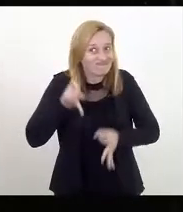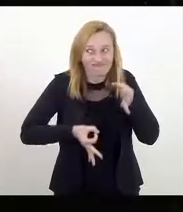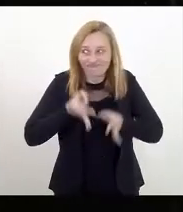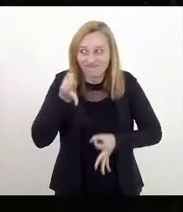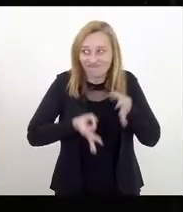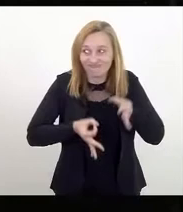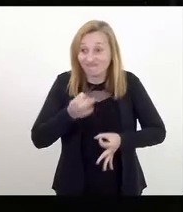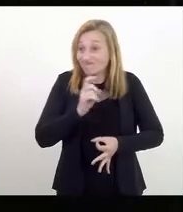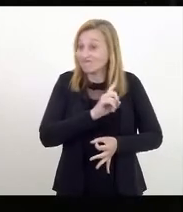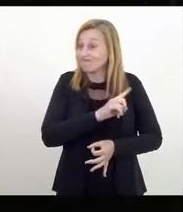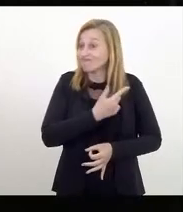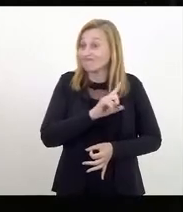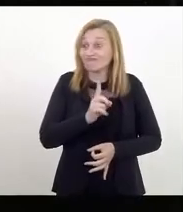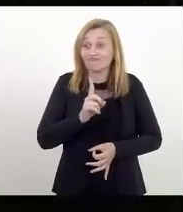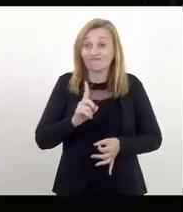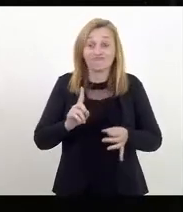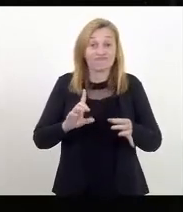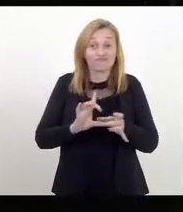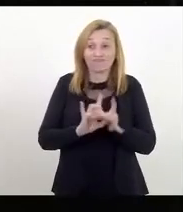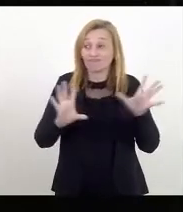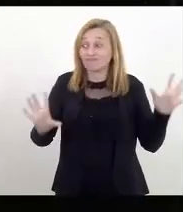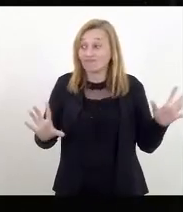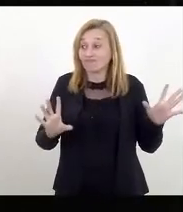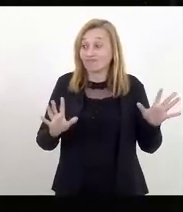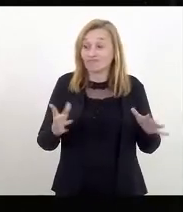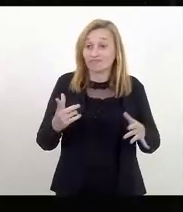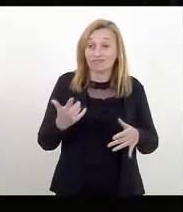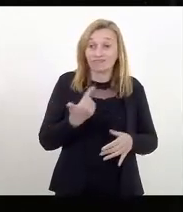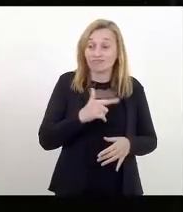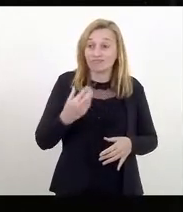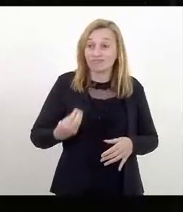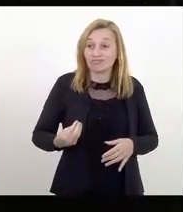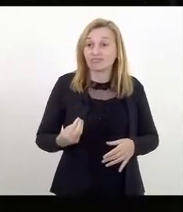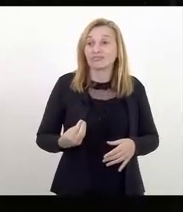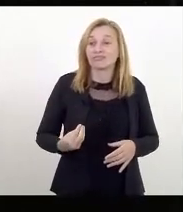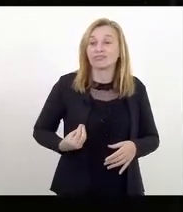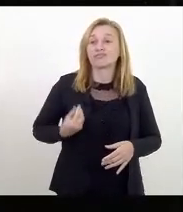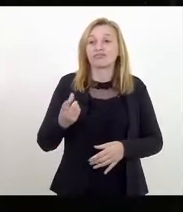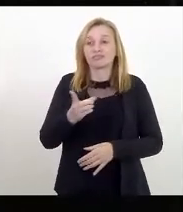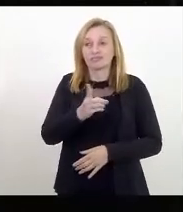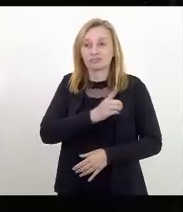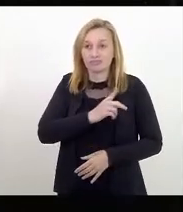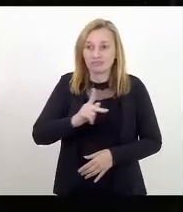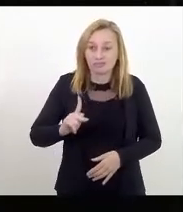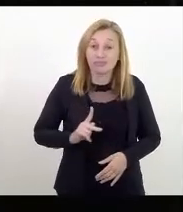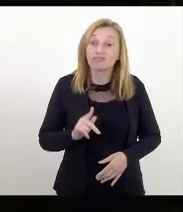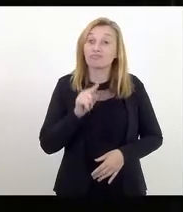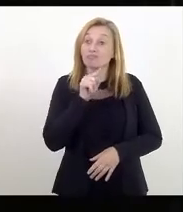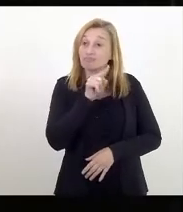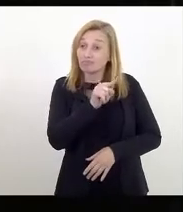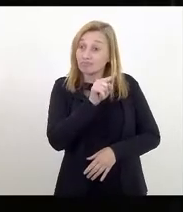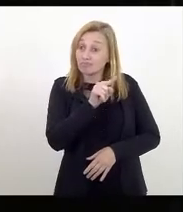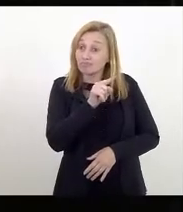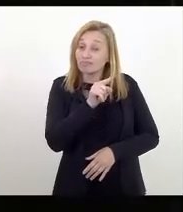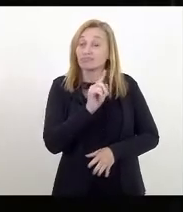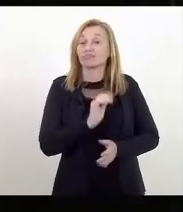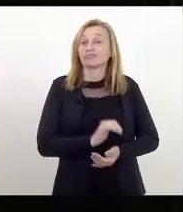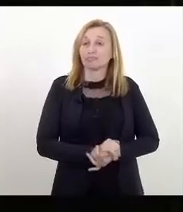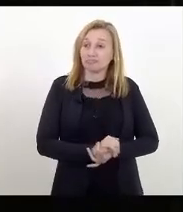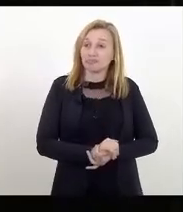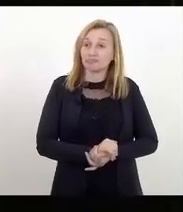democracia sem a presença da defensoria pública. E era vergonhoso